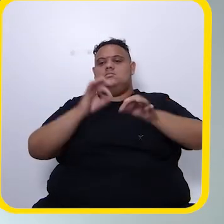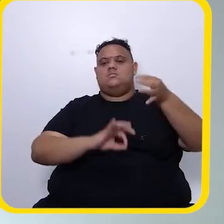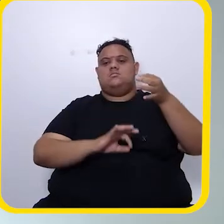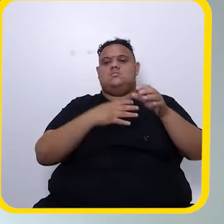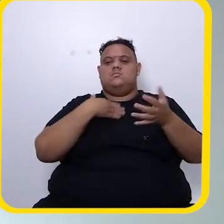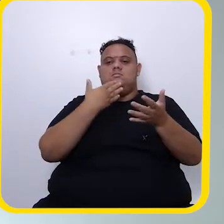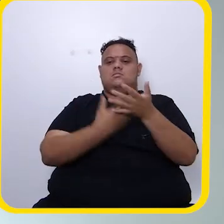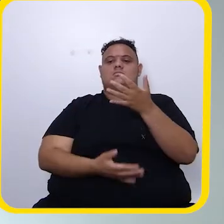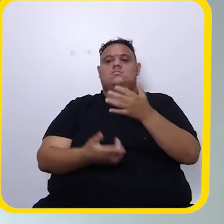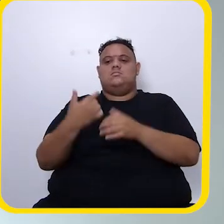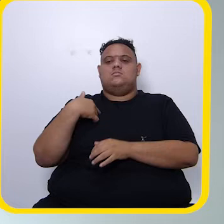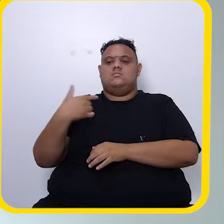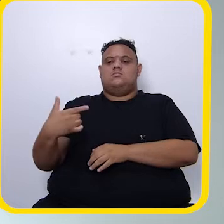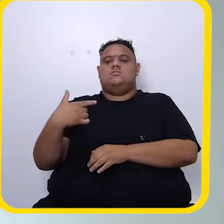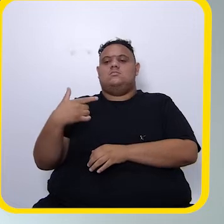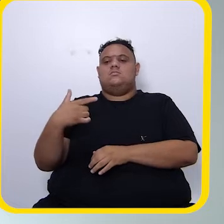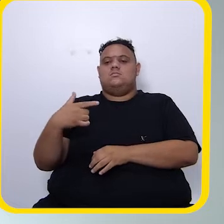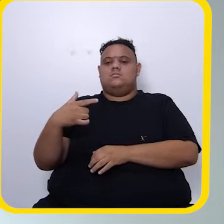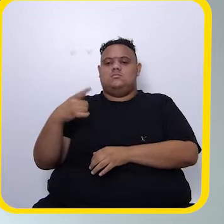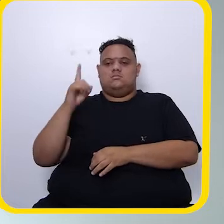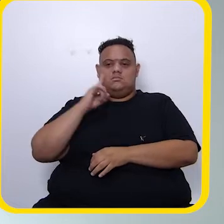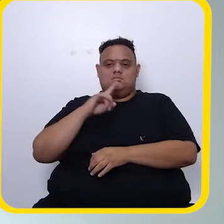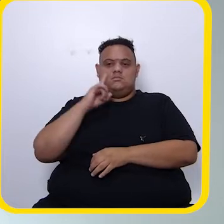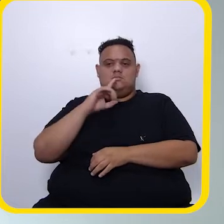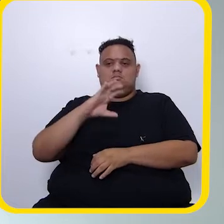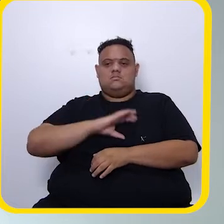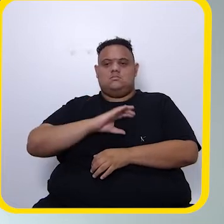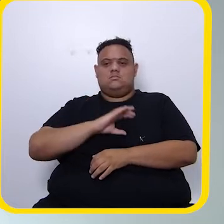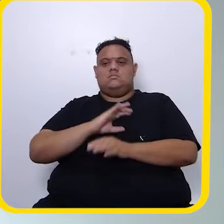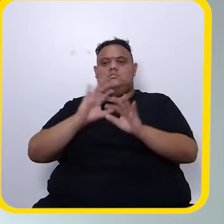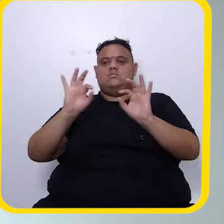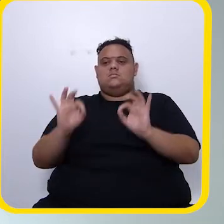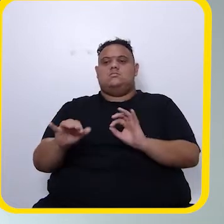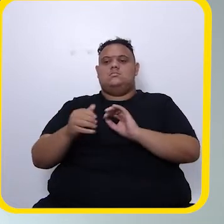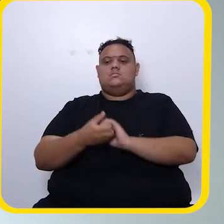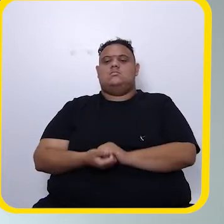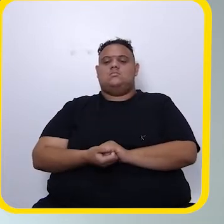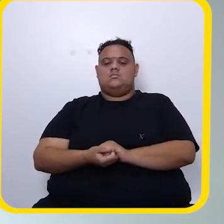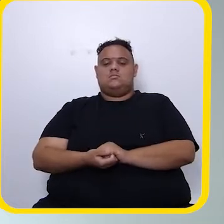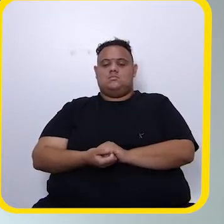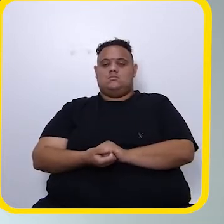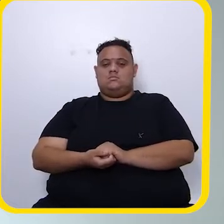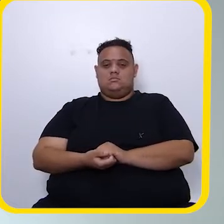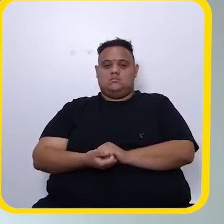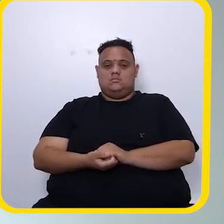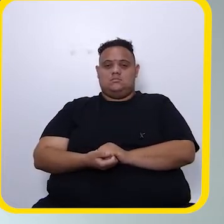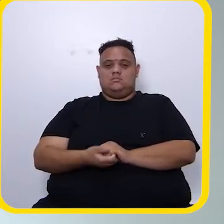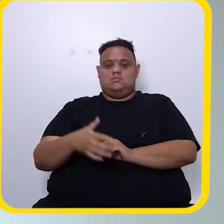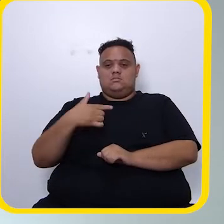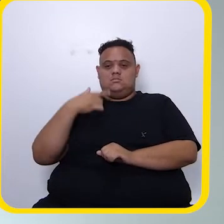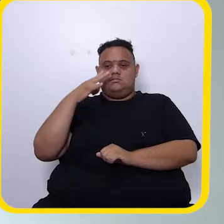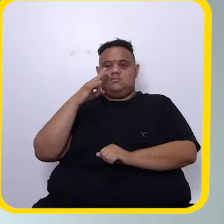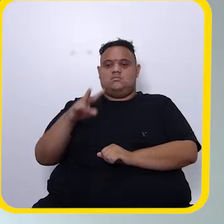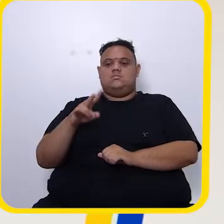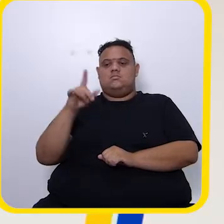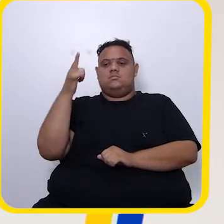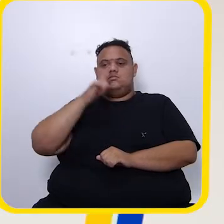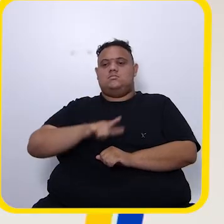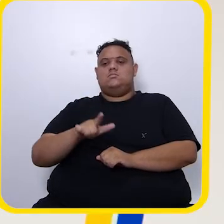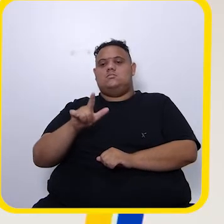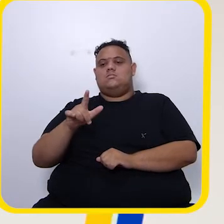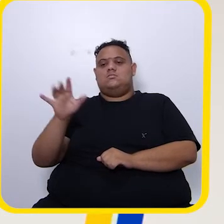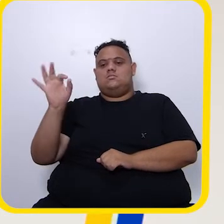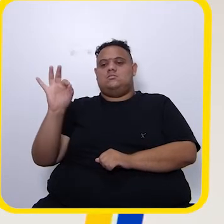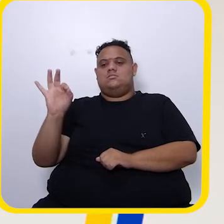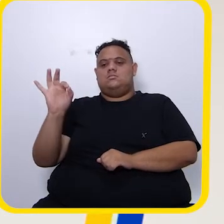Só perdendo ali para os Estados Unidos e Canadá, né? Seria a terceira potência e muitas vezes brigando para ver com os Estados Unidos para ver